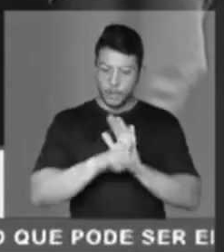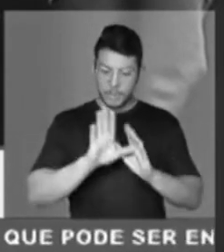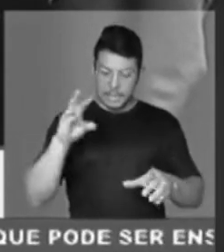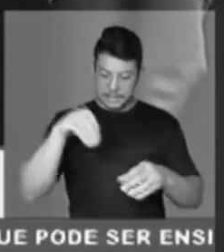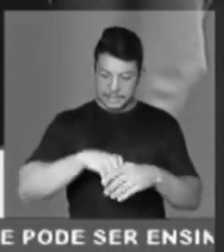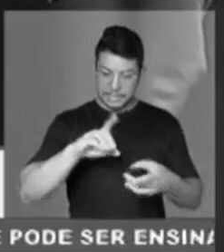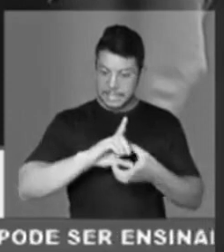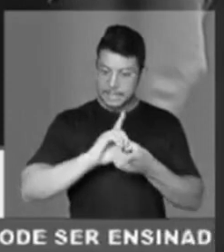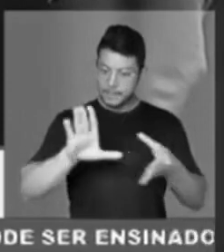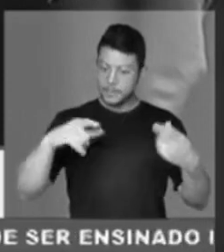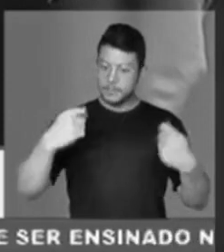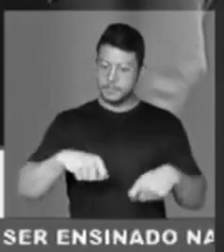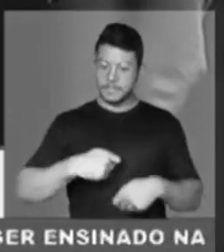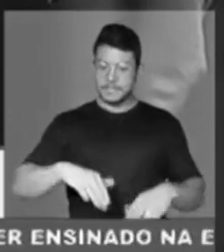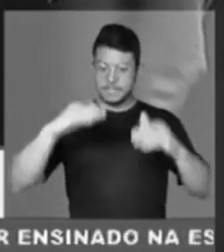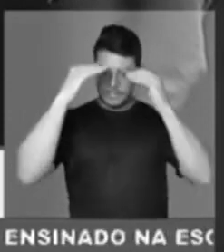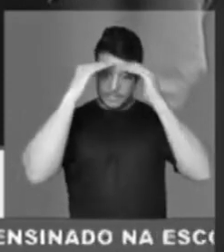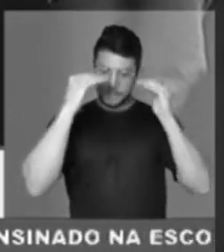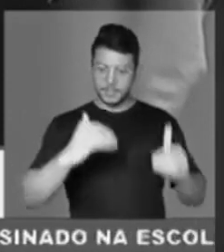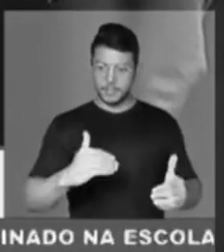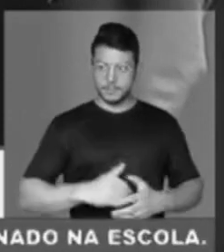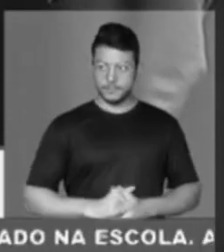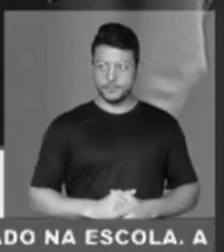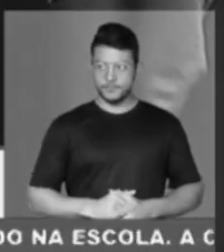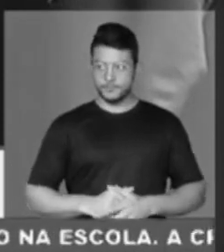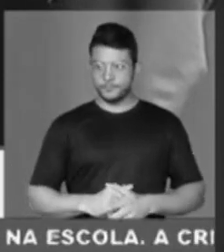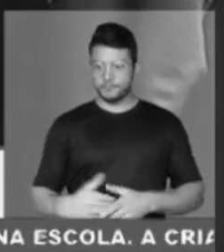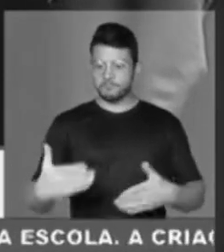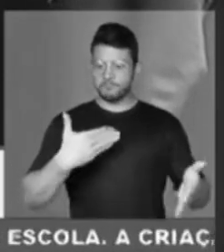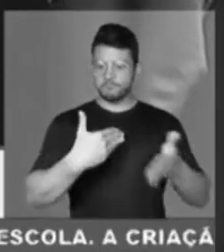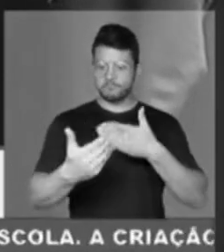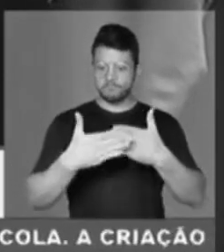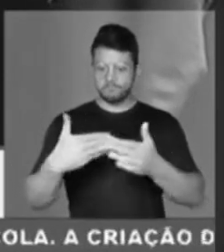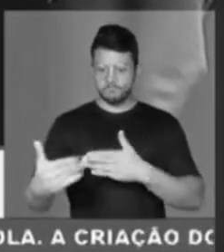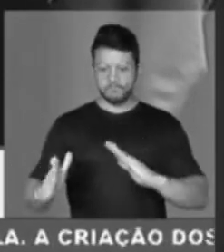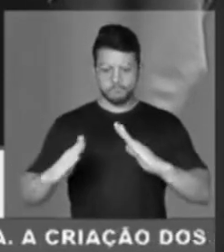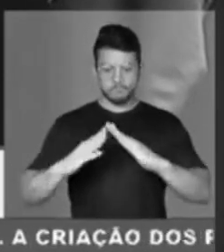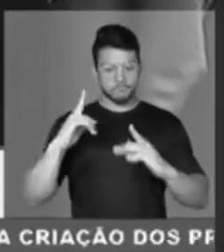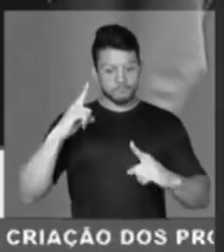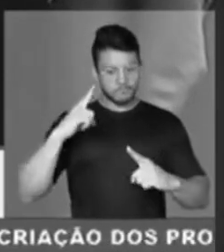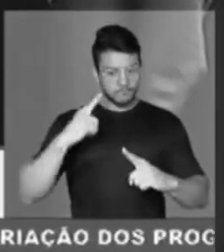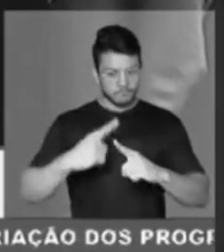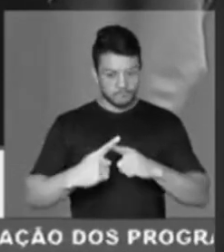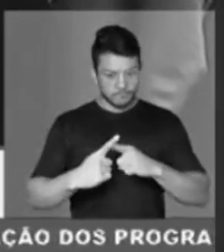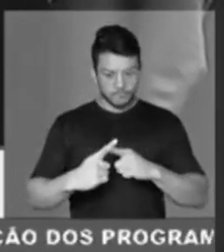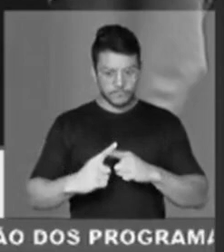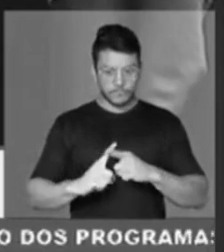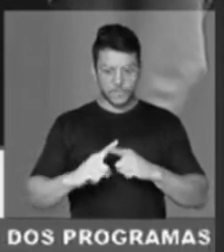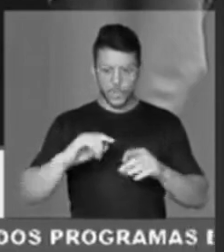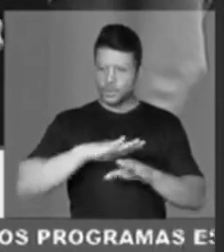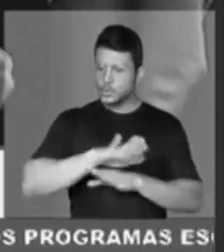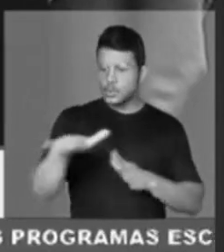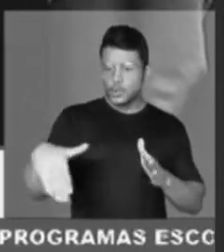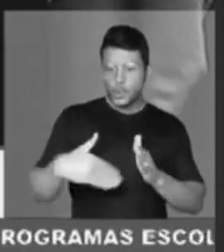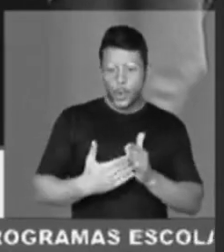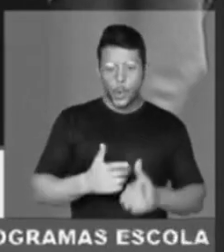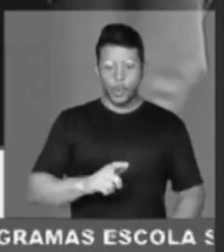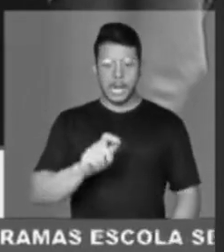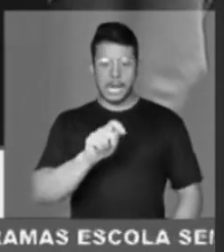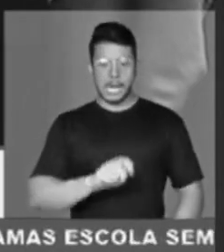absolutamente respeitadas. Toda e qualquer igreja, todo e qualquer